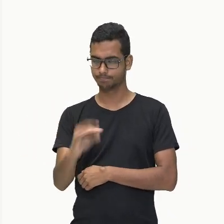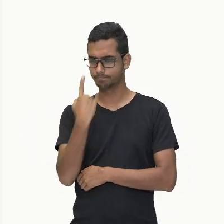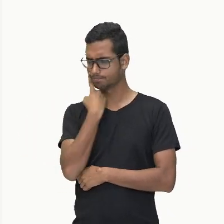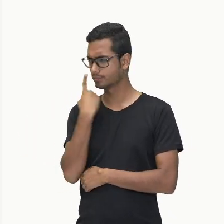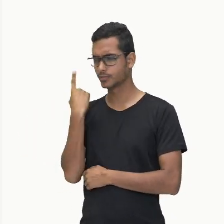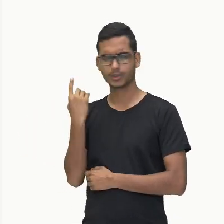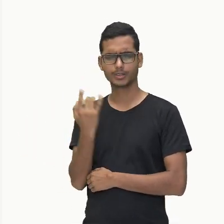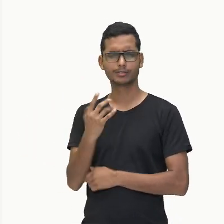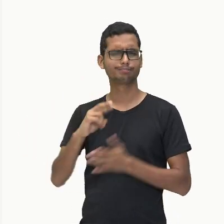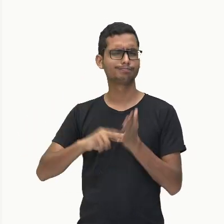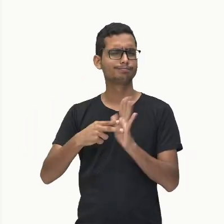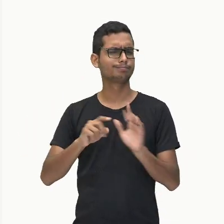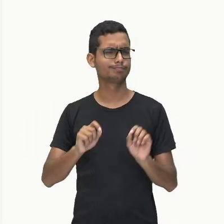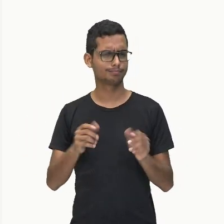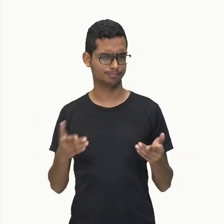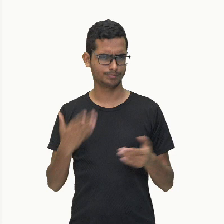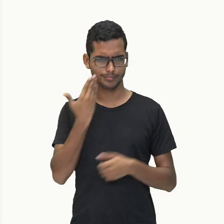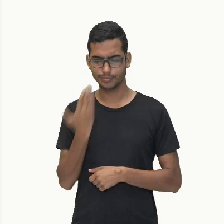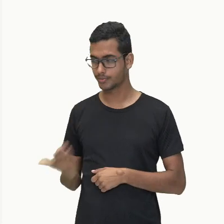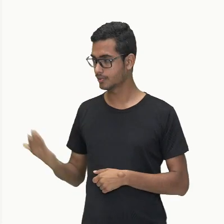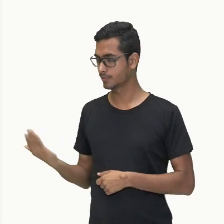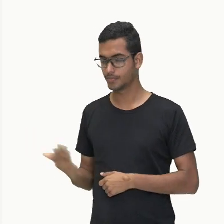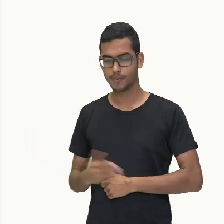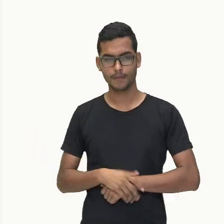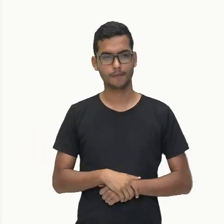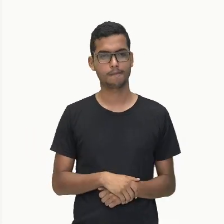Então, vamos montar aqui o nosso determinante,